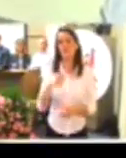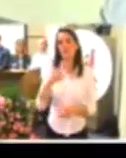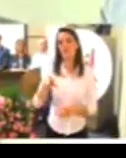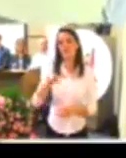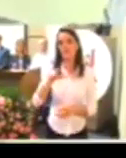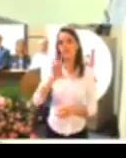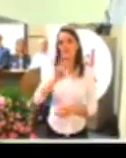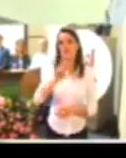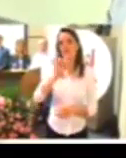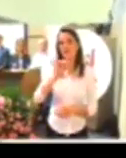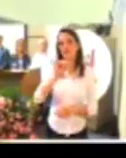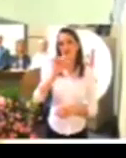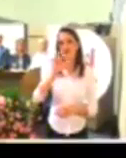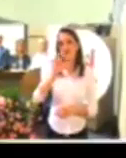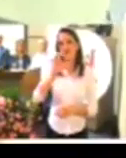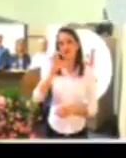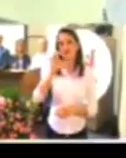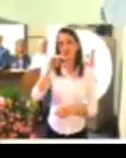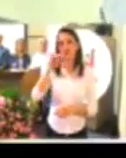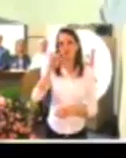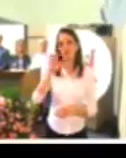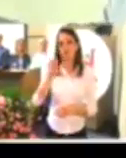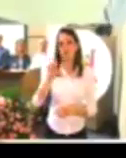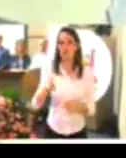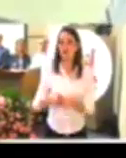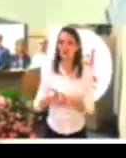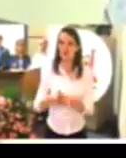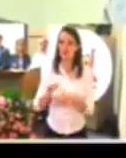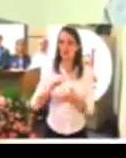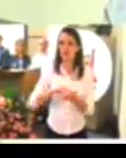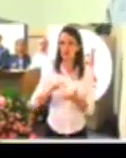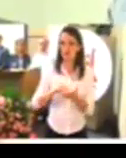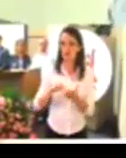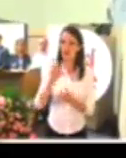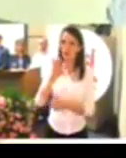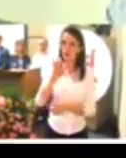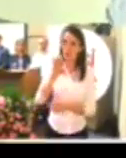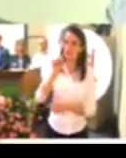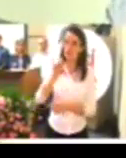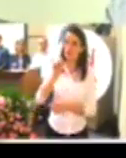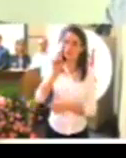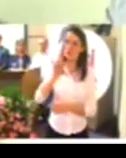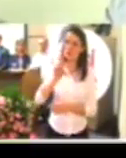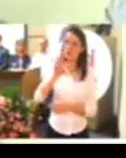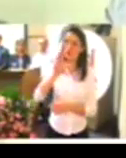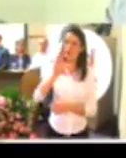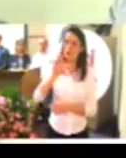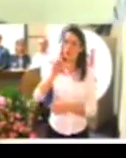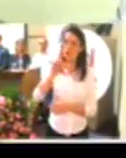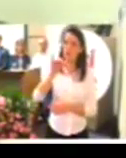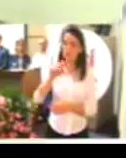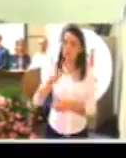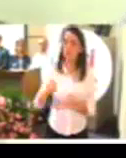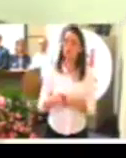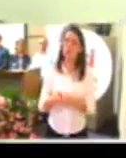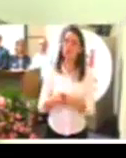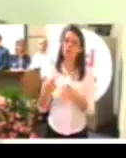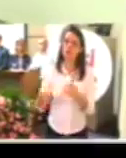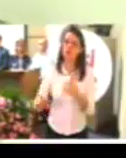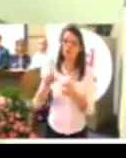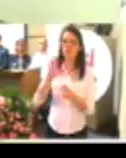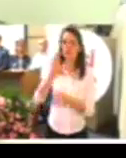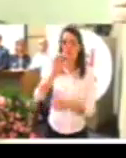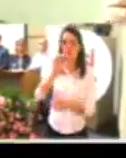Ao Vicente de Bona, doutor Vicente de Bona, que representa a nossa Escola Superior Exucre. Ao Carlos Antônio Ferreira, que